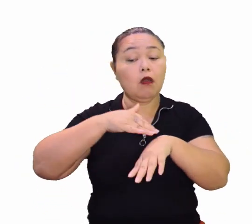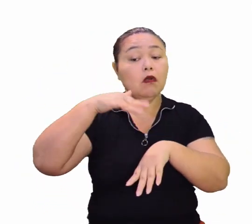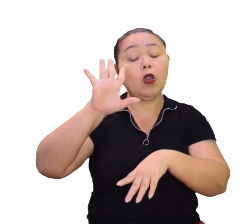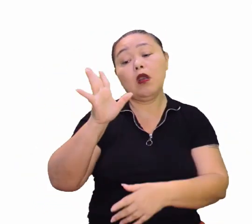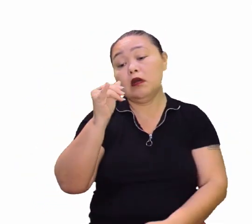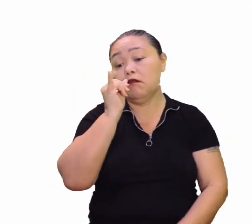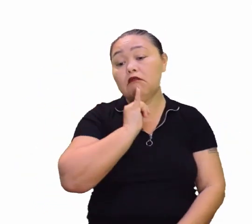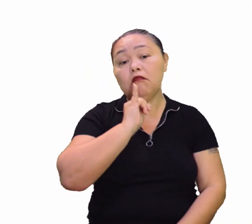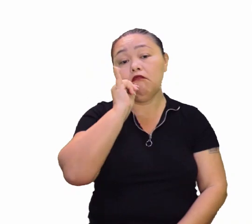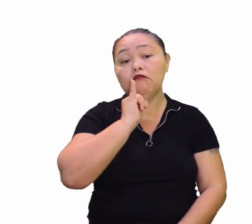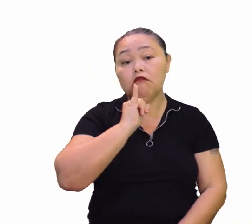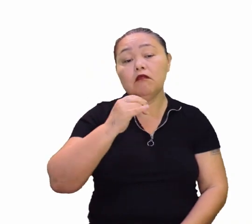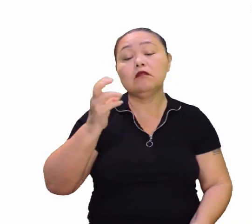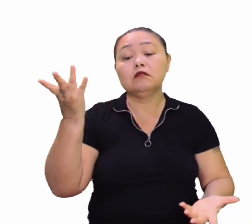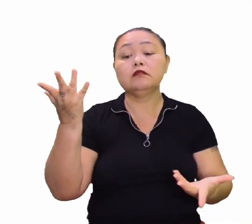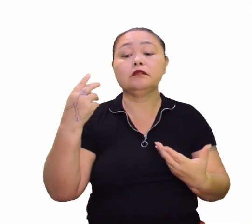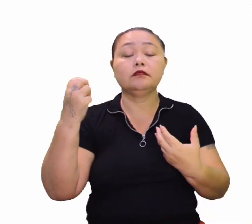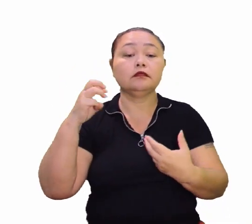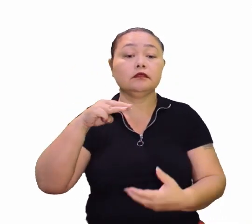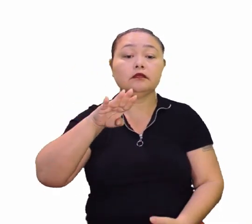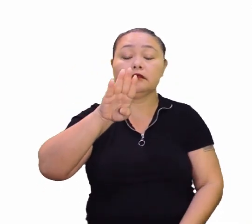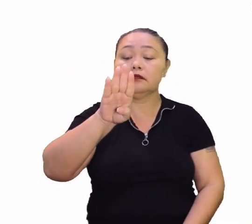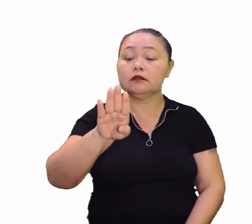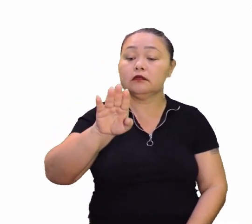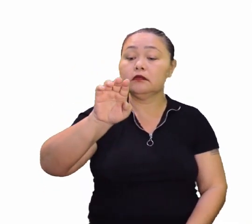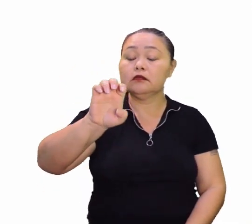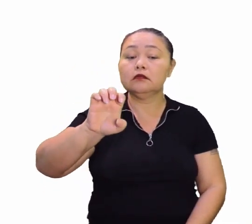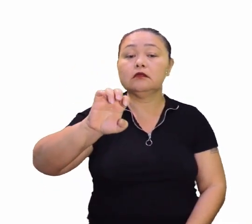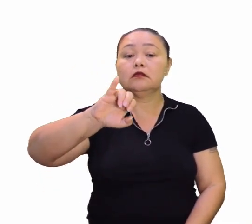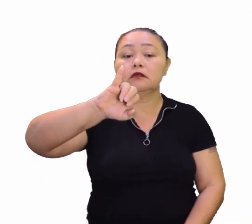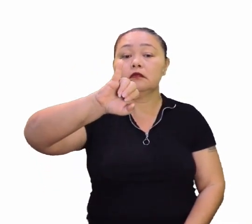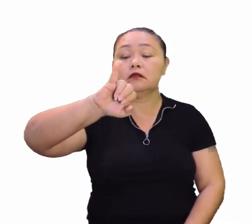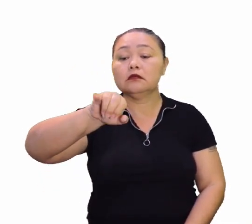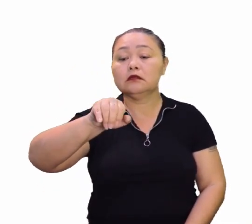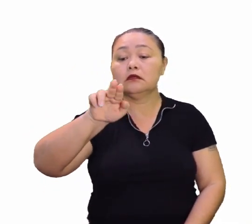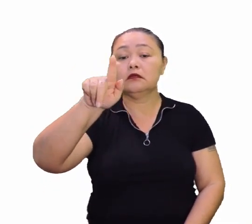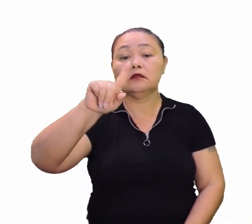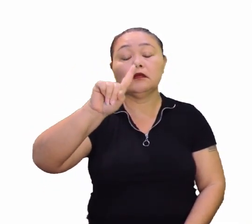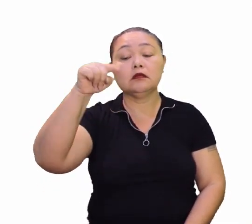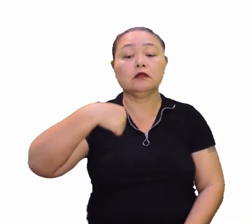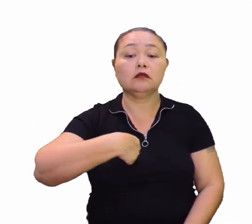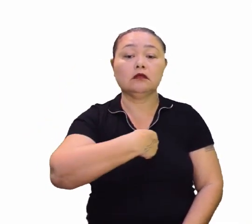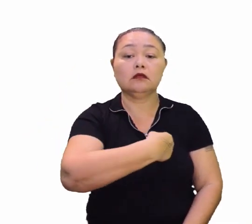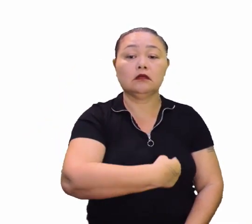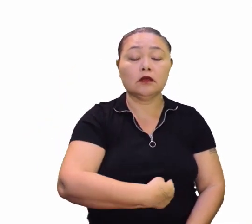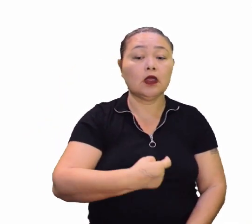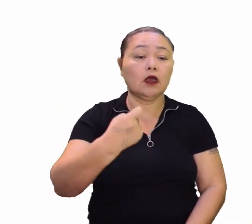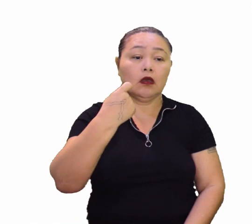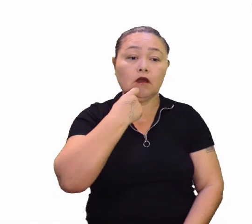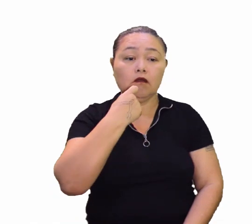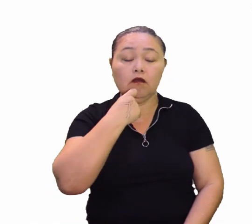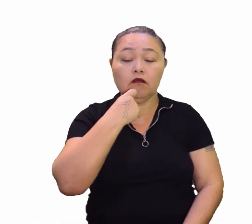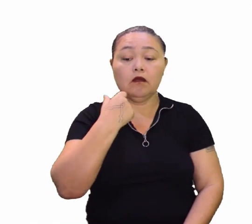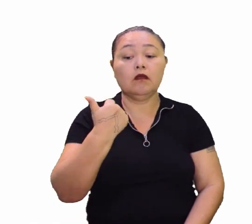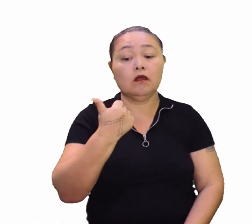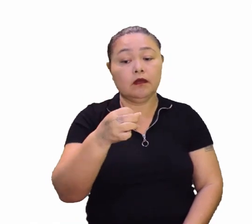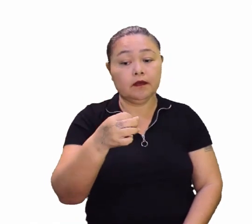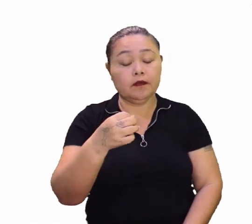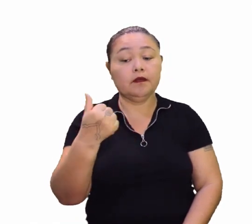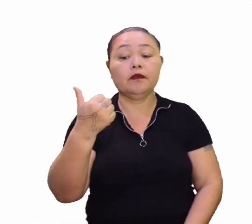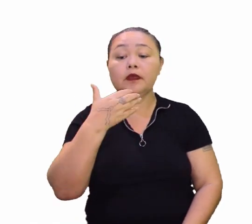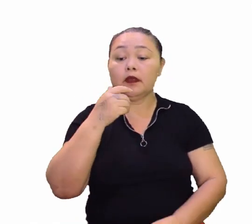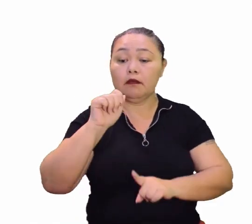na China. Ok? Que emitiu na noite de sexta-feira, lá em 16 de